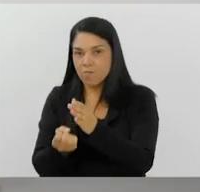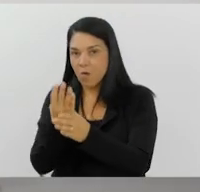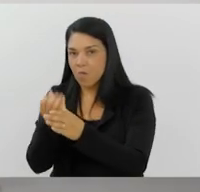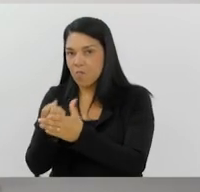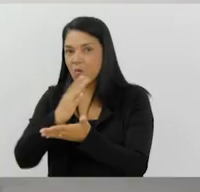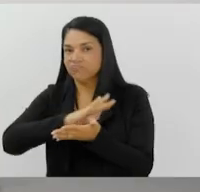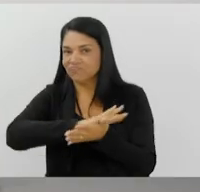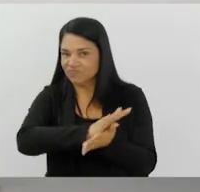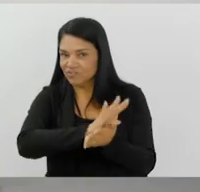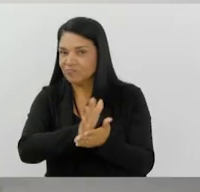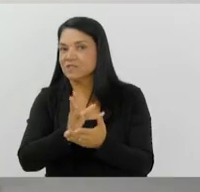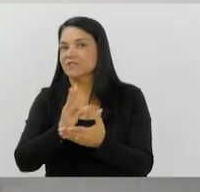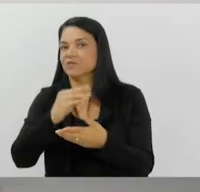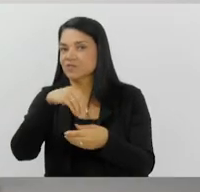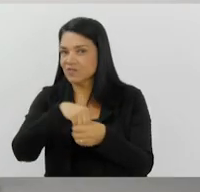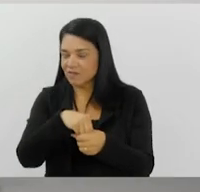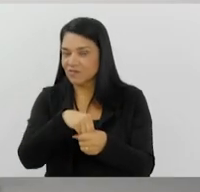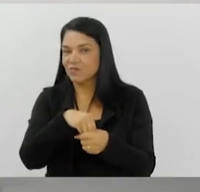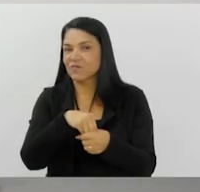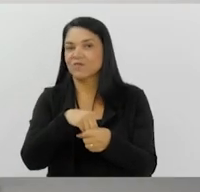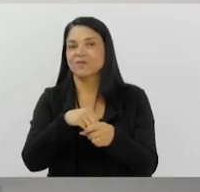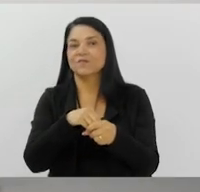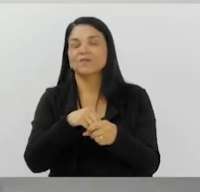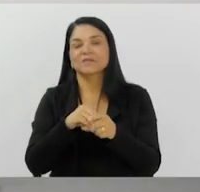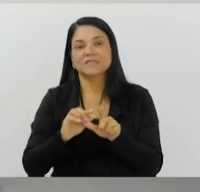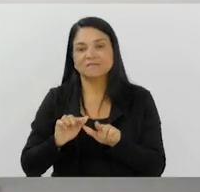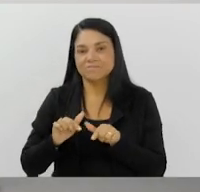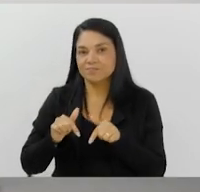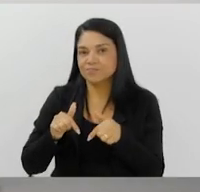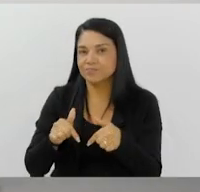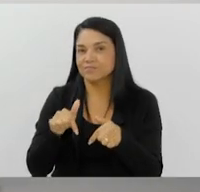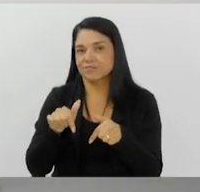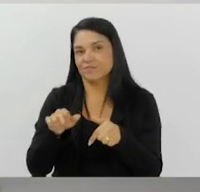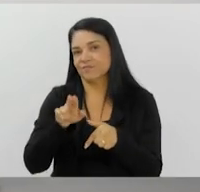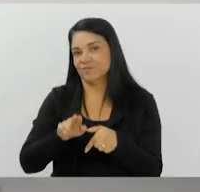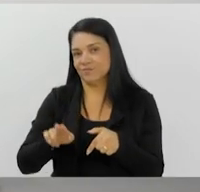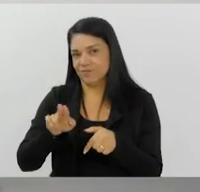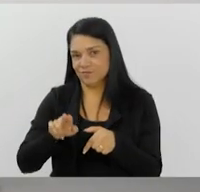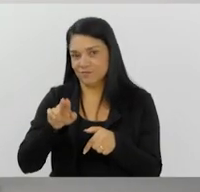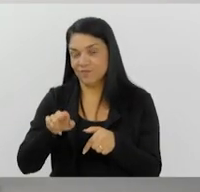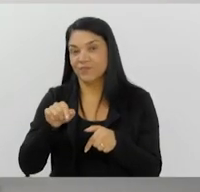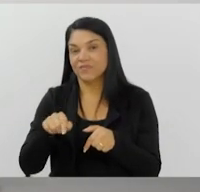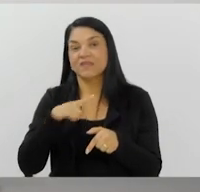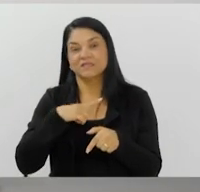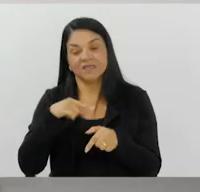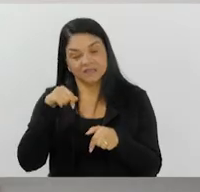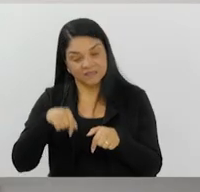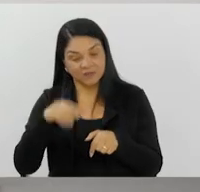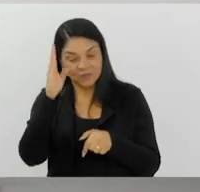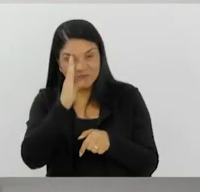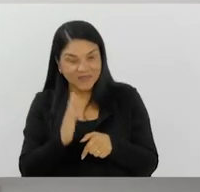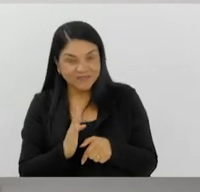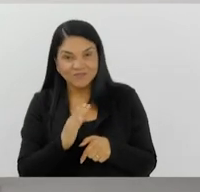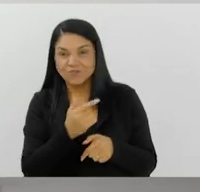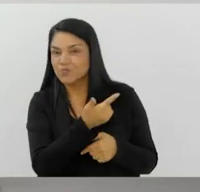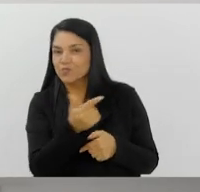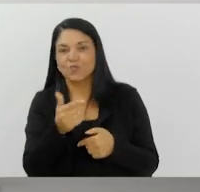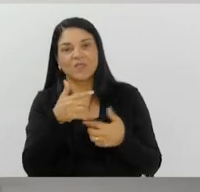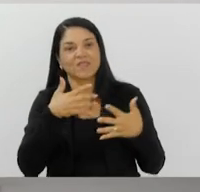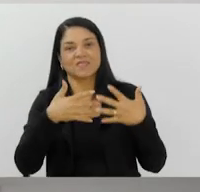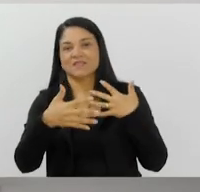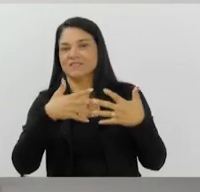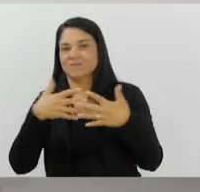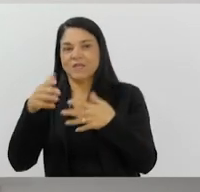embutidas né na no seu funcionamento né E a gente tem um cenário no Brasil em que a gente não tem transparência sobre o uso do